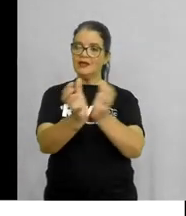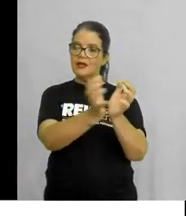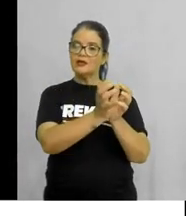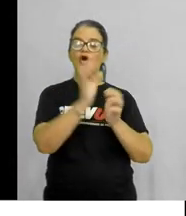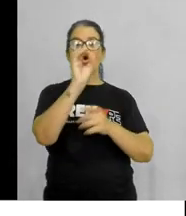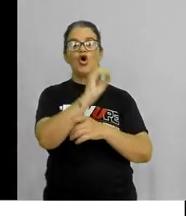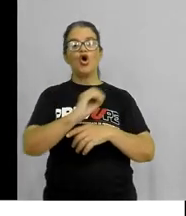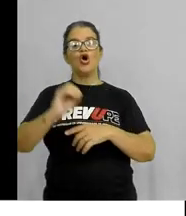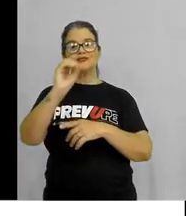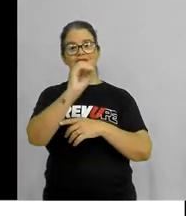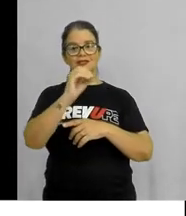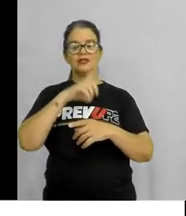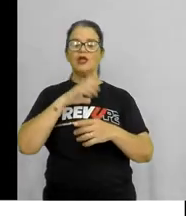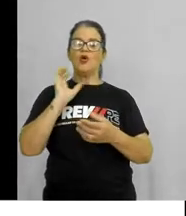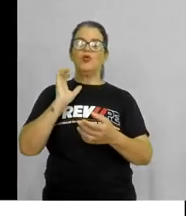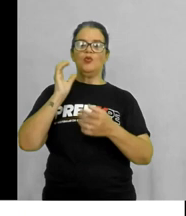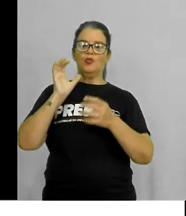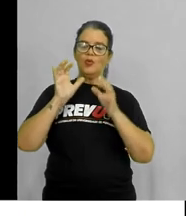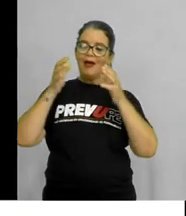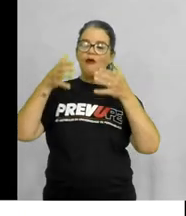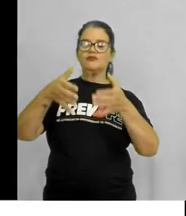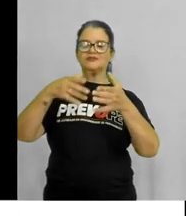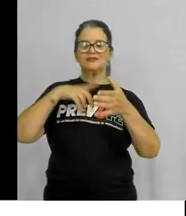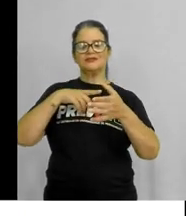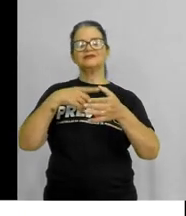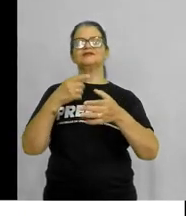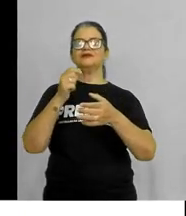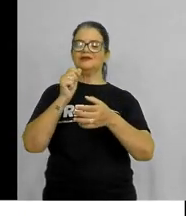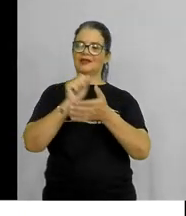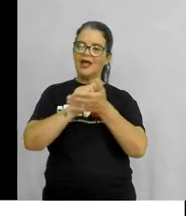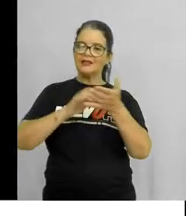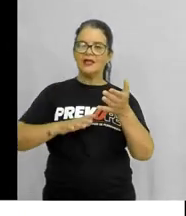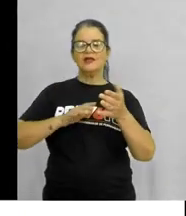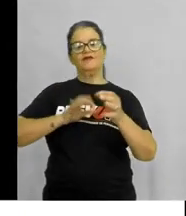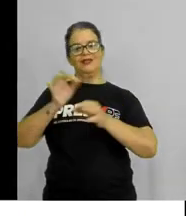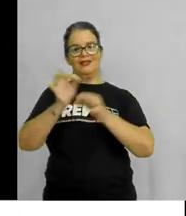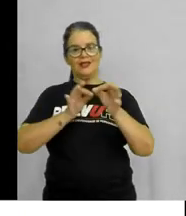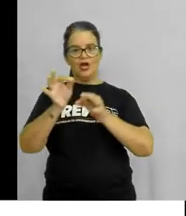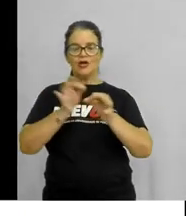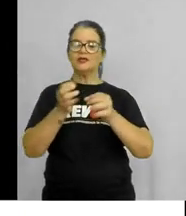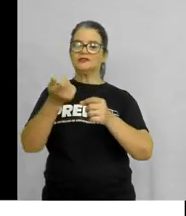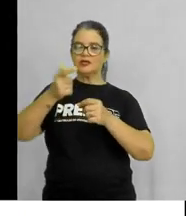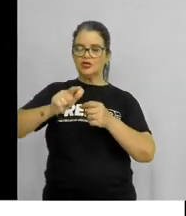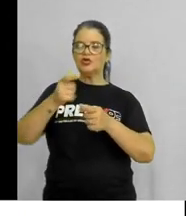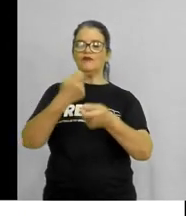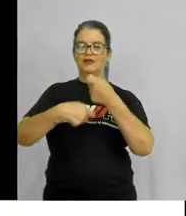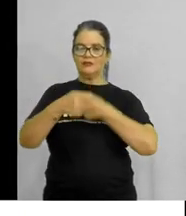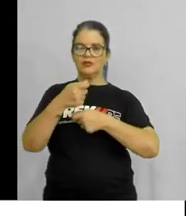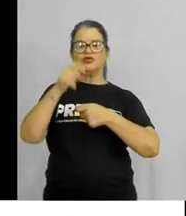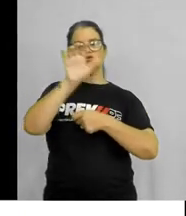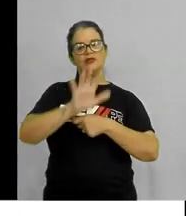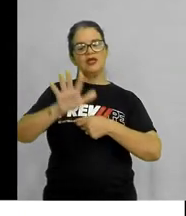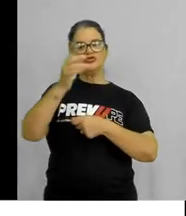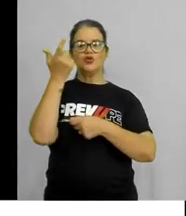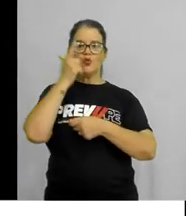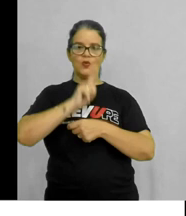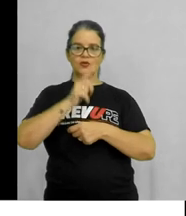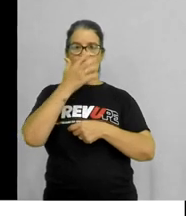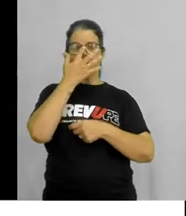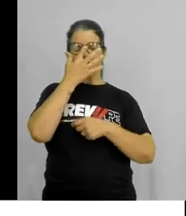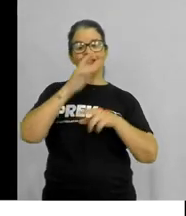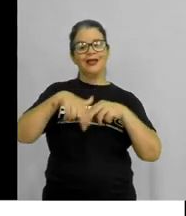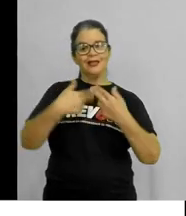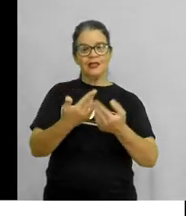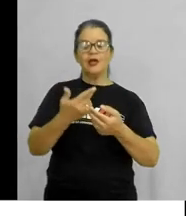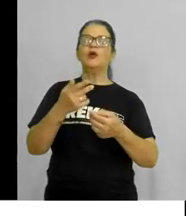ocidentais concentra-se na tarefa de reorganizar a administração da região conquistada então